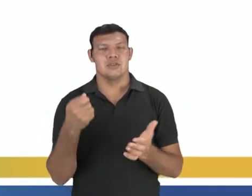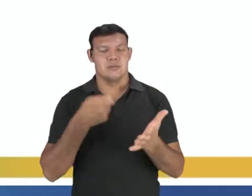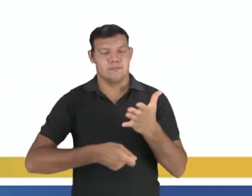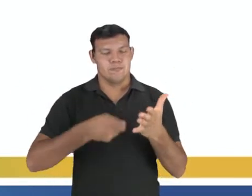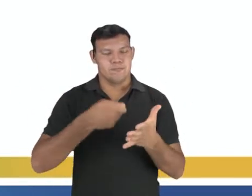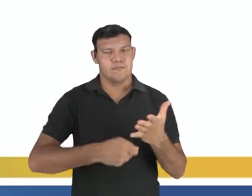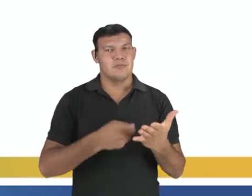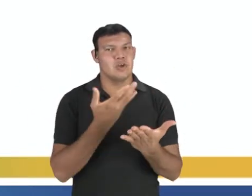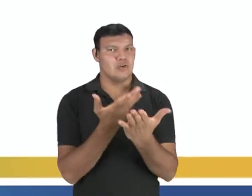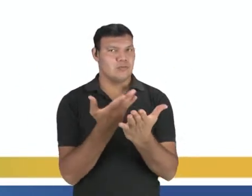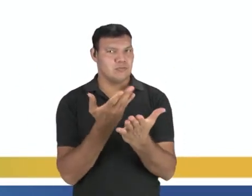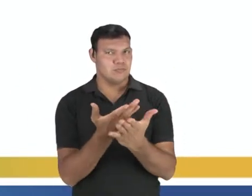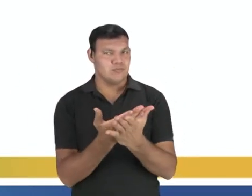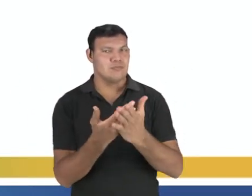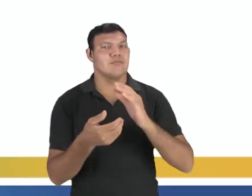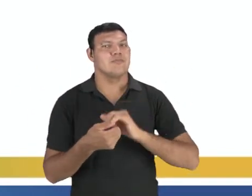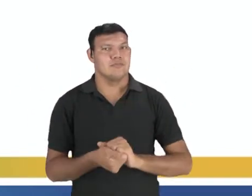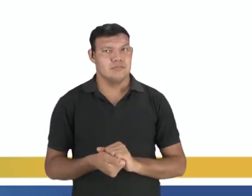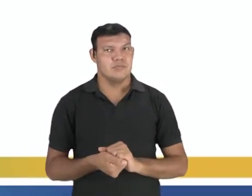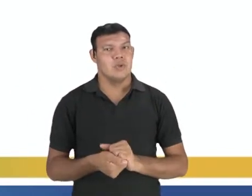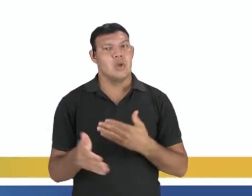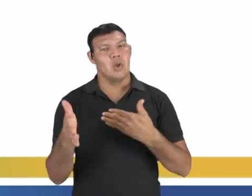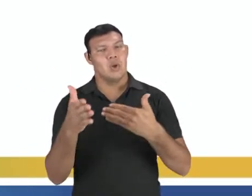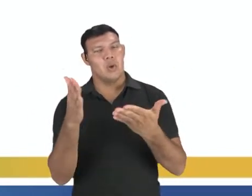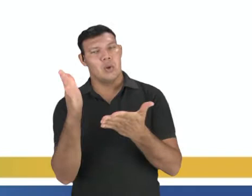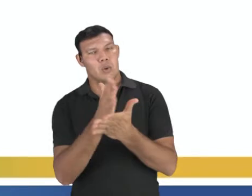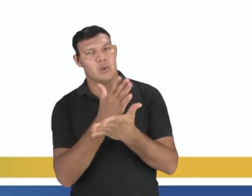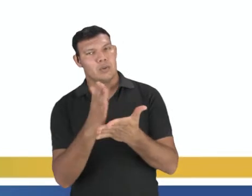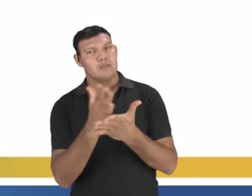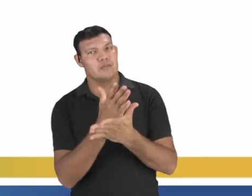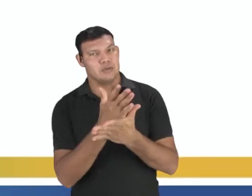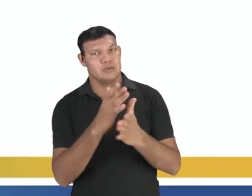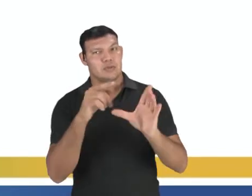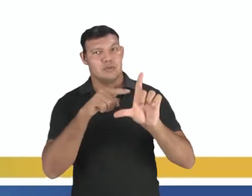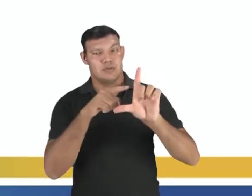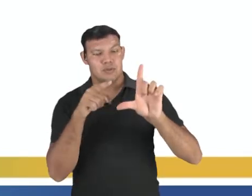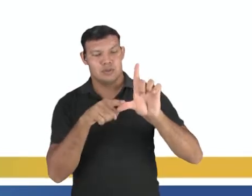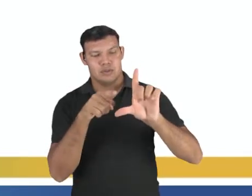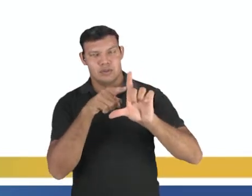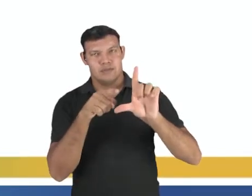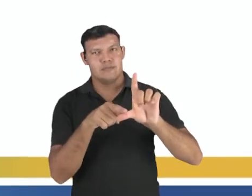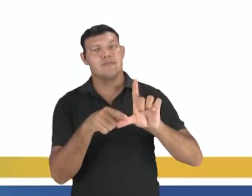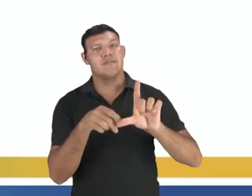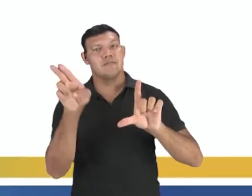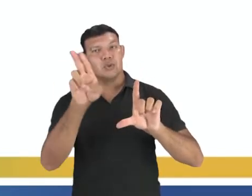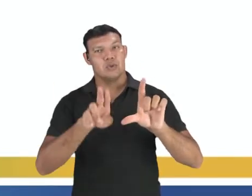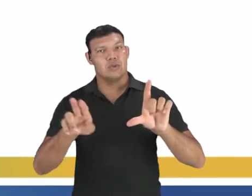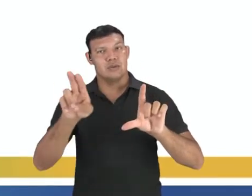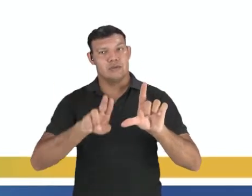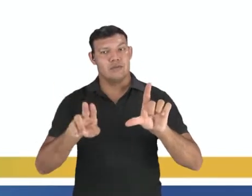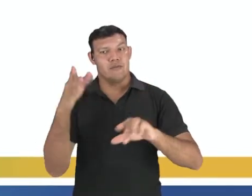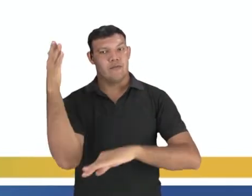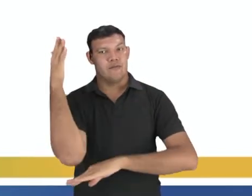constantemente trabalhadas em alguns ângulos. São usados com